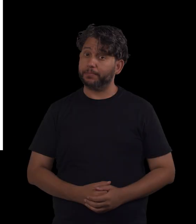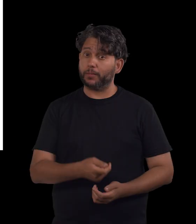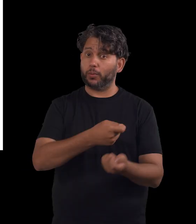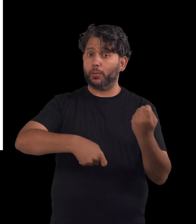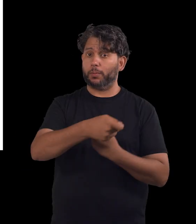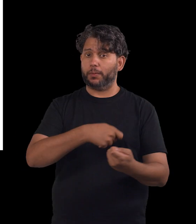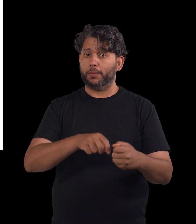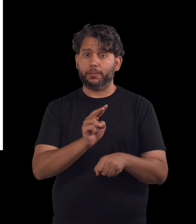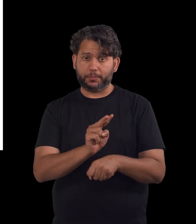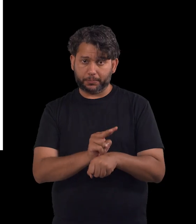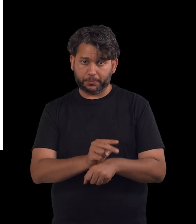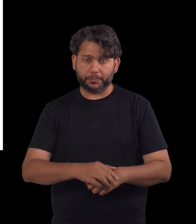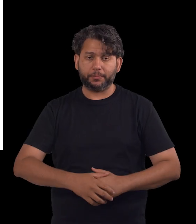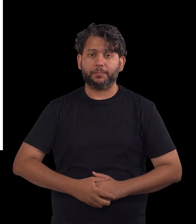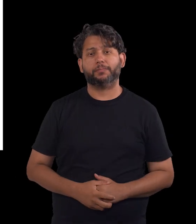Cuidar da economia.